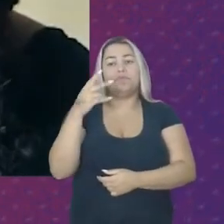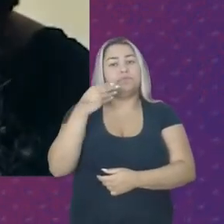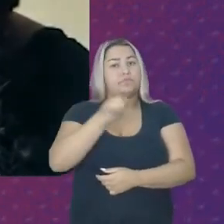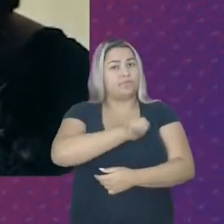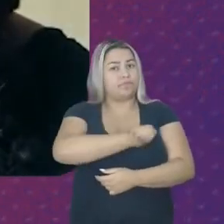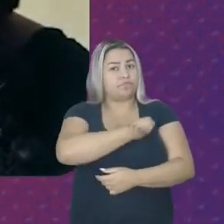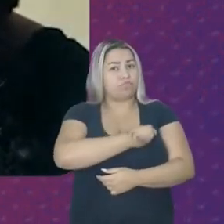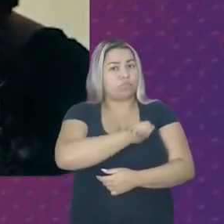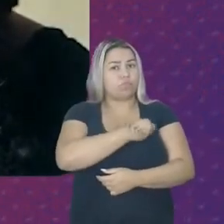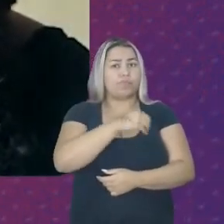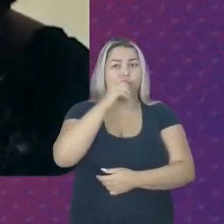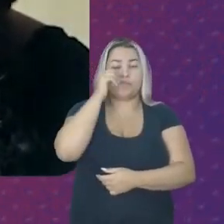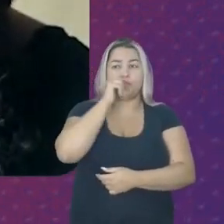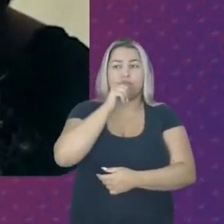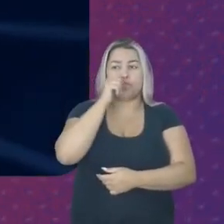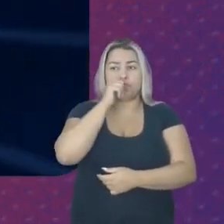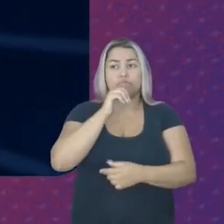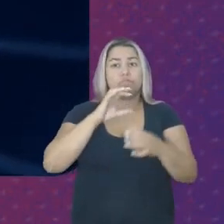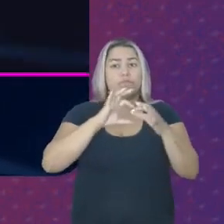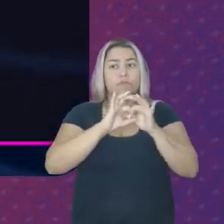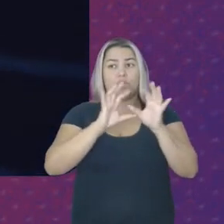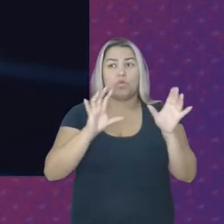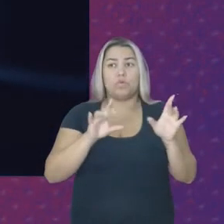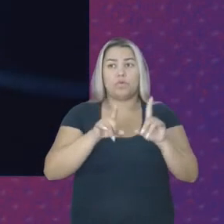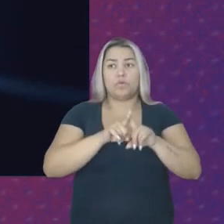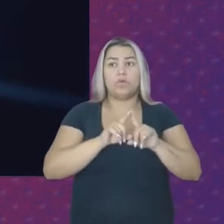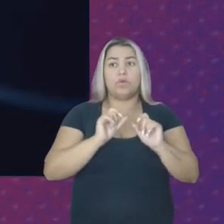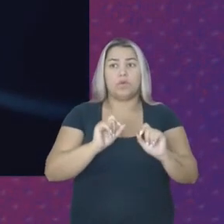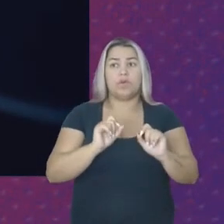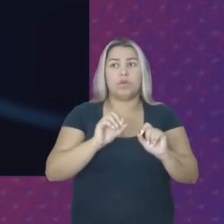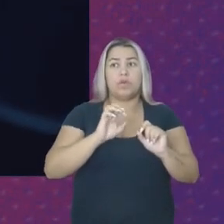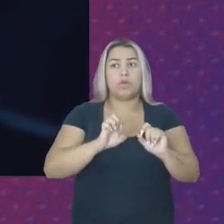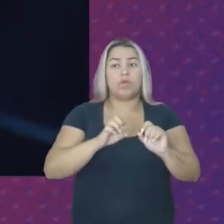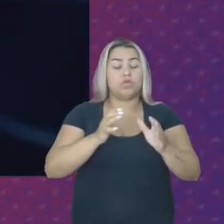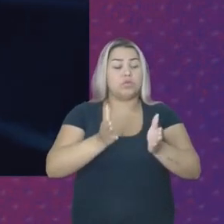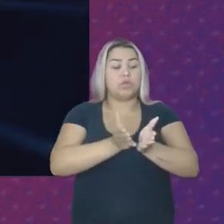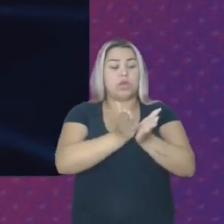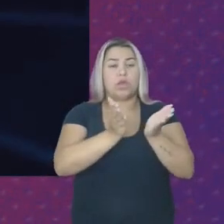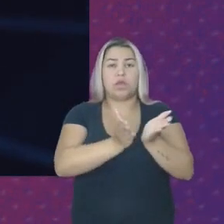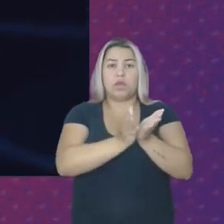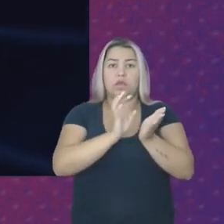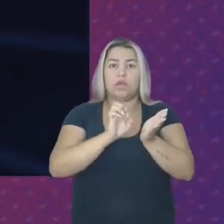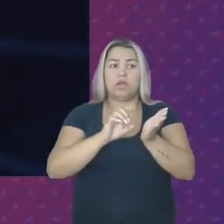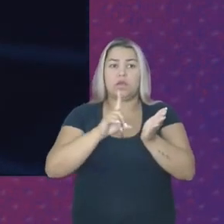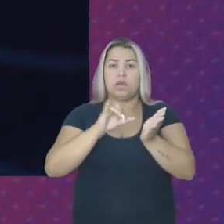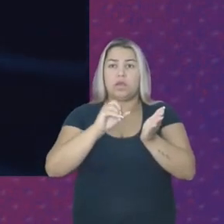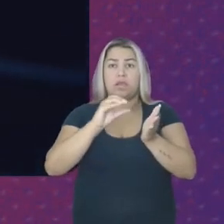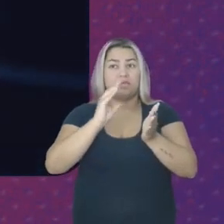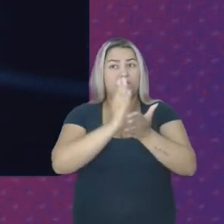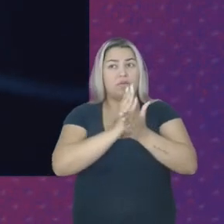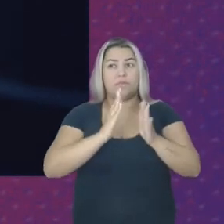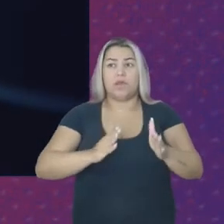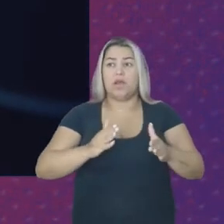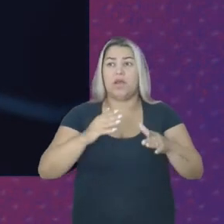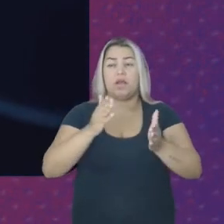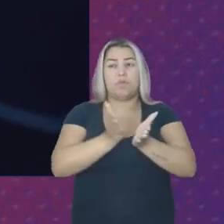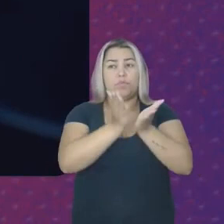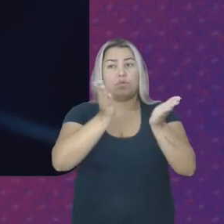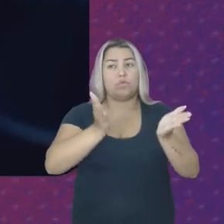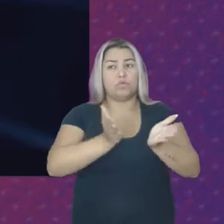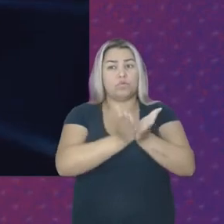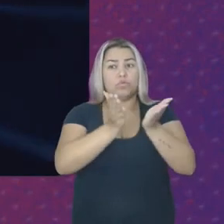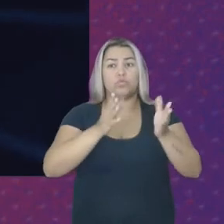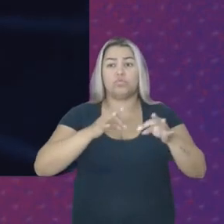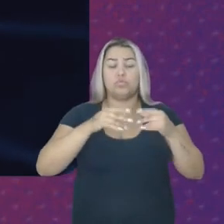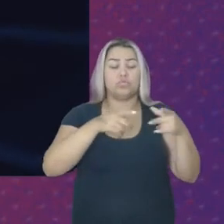das mulheres da sociedade. Um deles é a erradicação da pobreza, que é acabar com a pobreza em todas as formas, em todos os